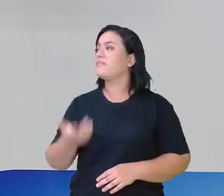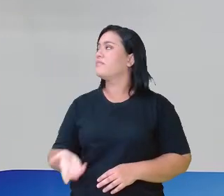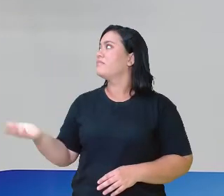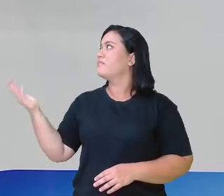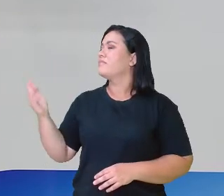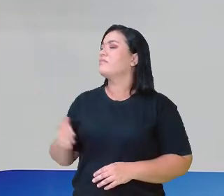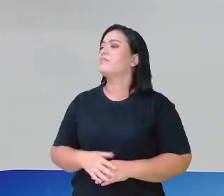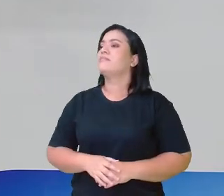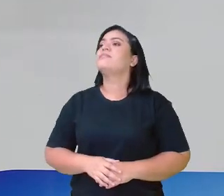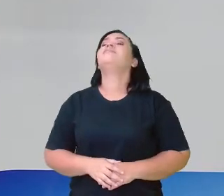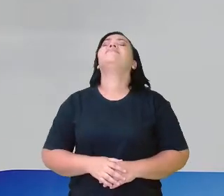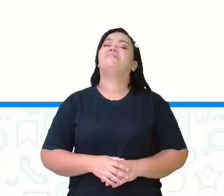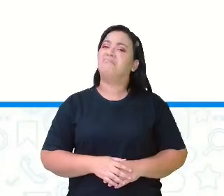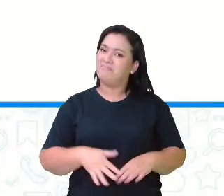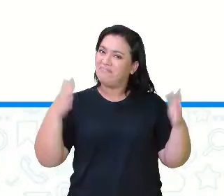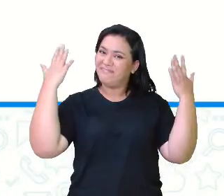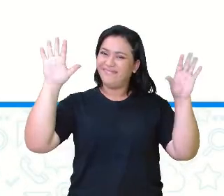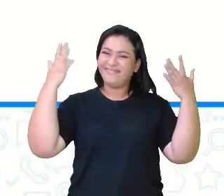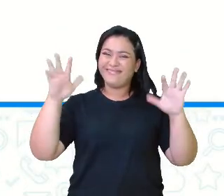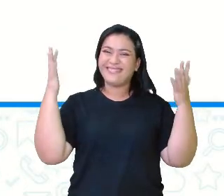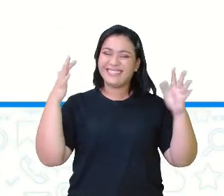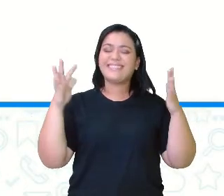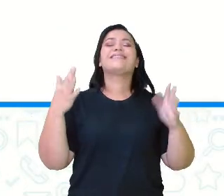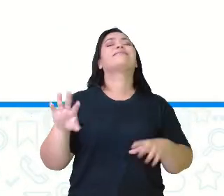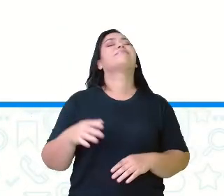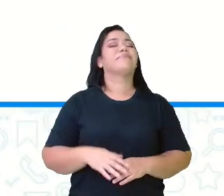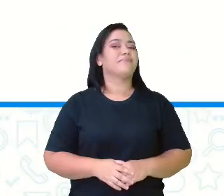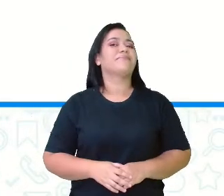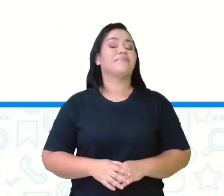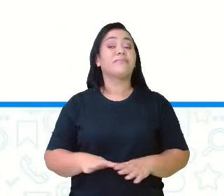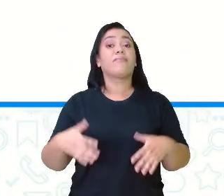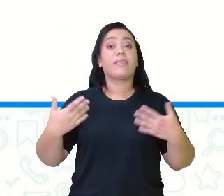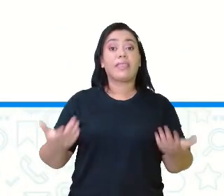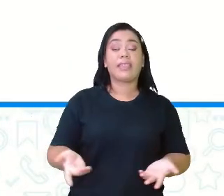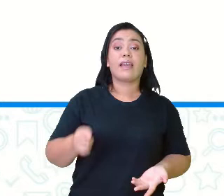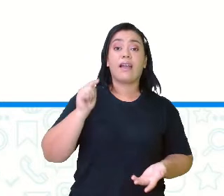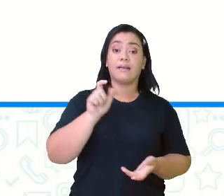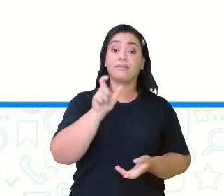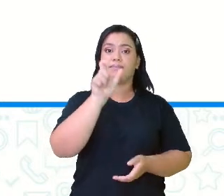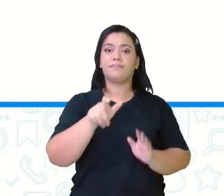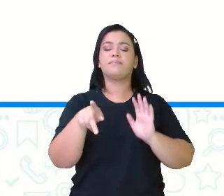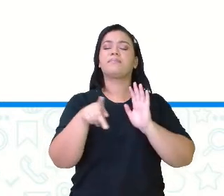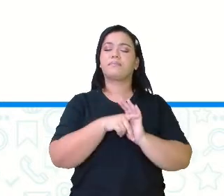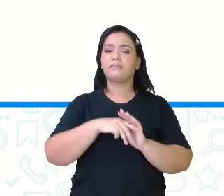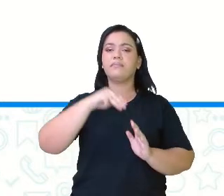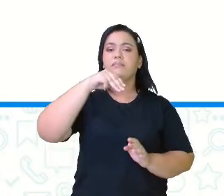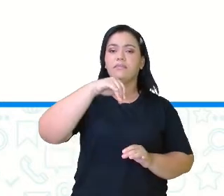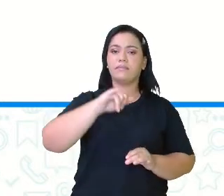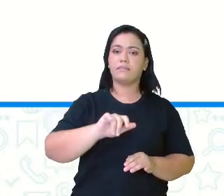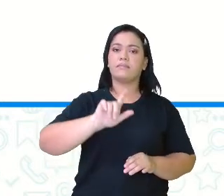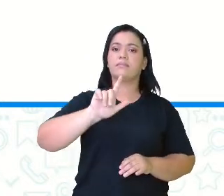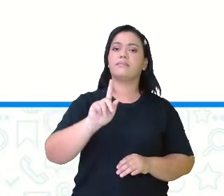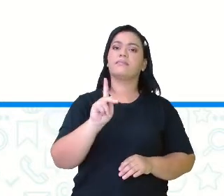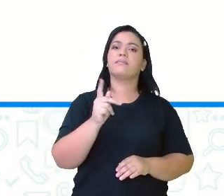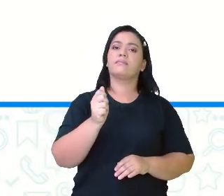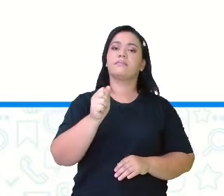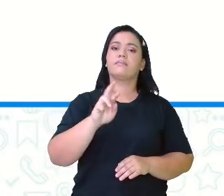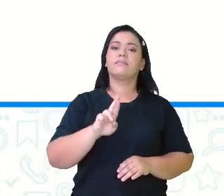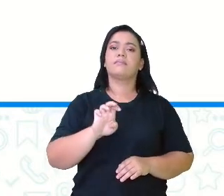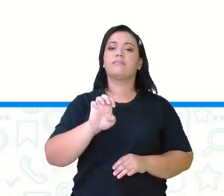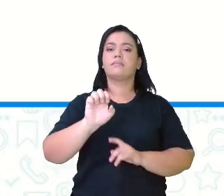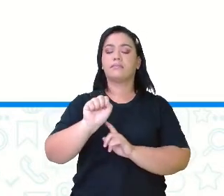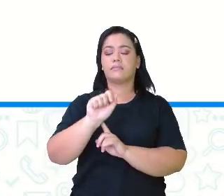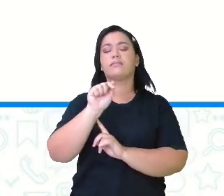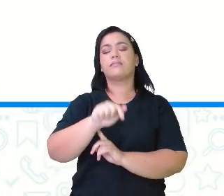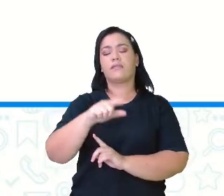tchan. E tchan. É isso aí, minha gente. Classe dos milhares. Olha ali, ó, mostrando a quarta ordem, que